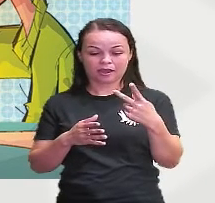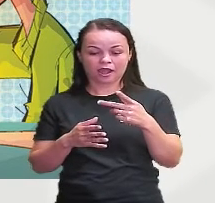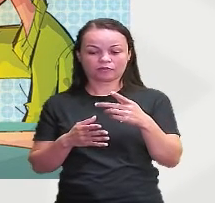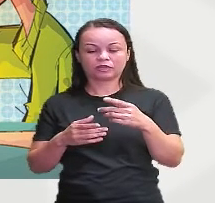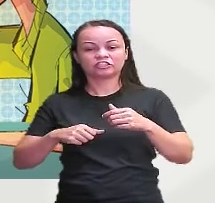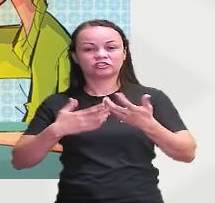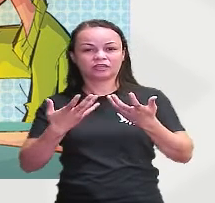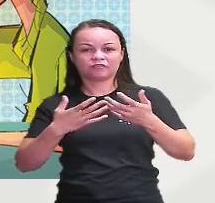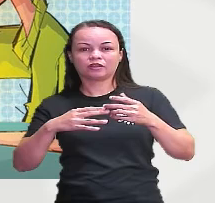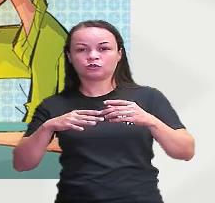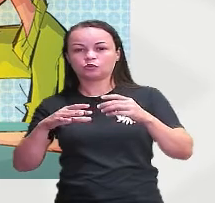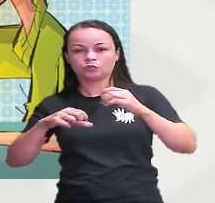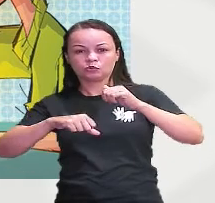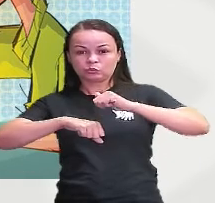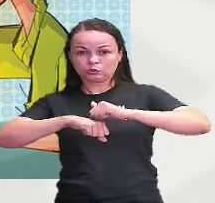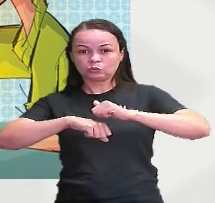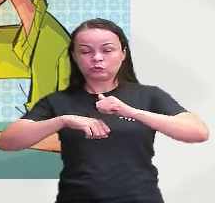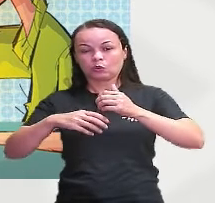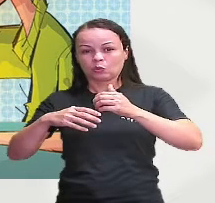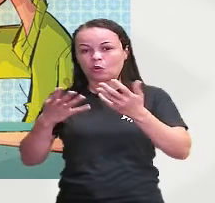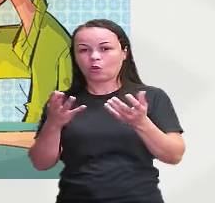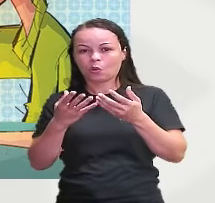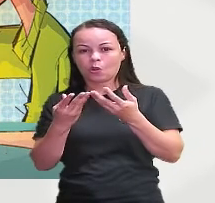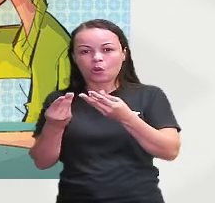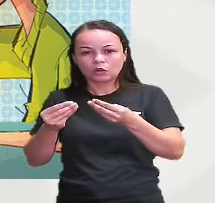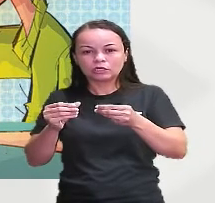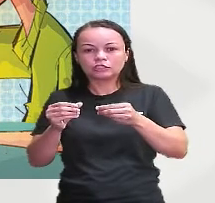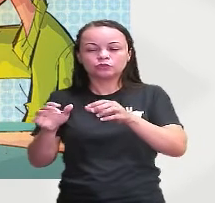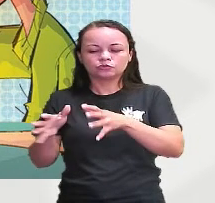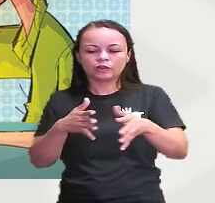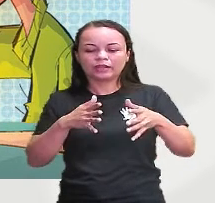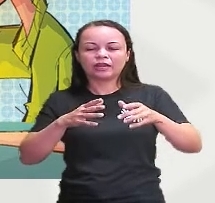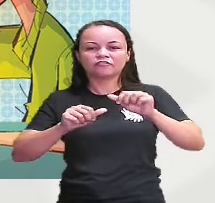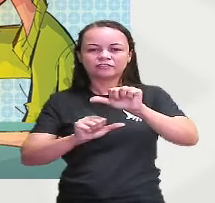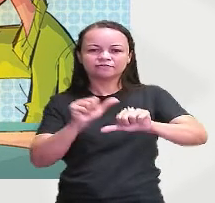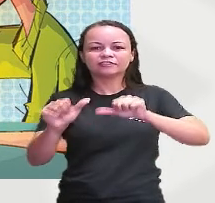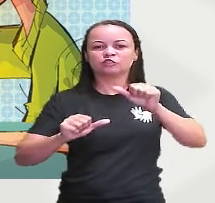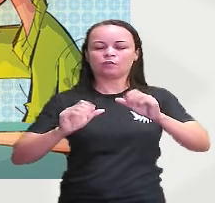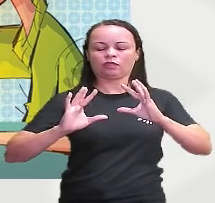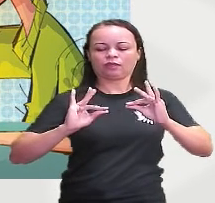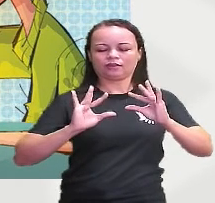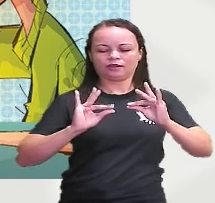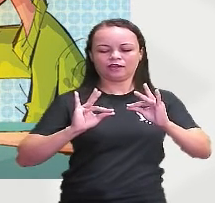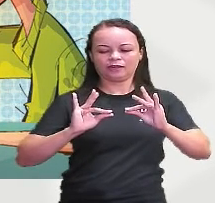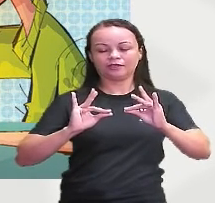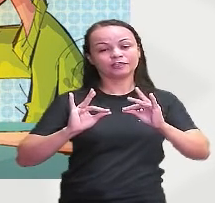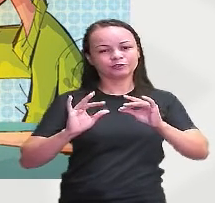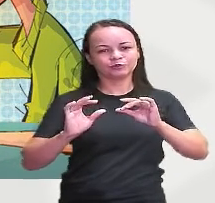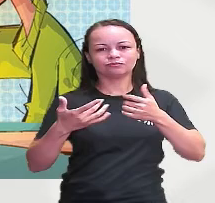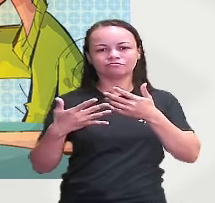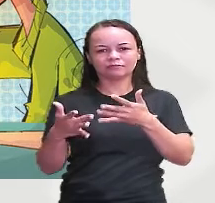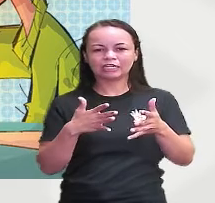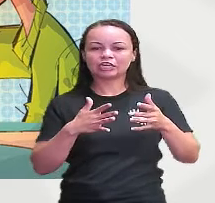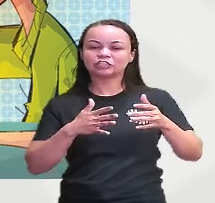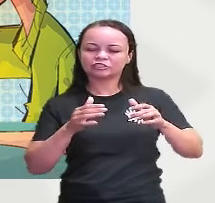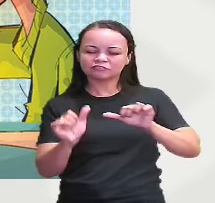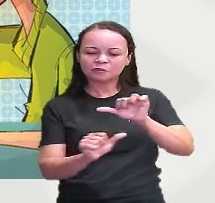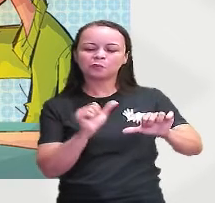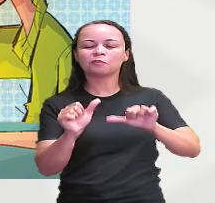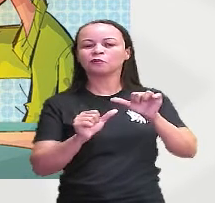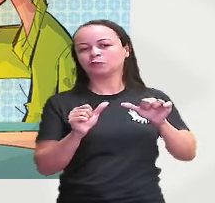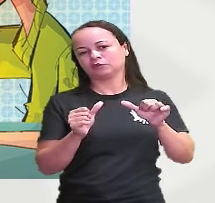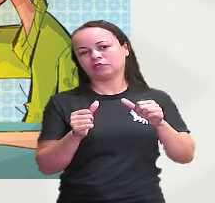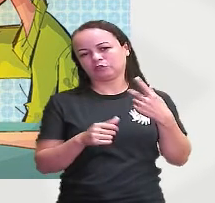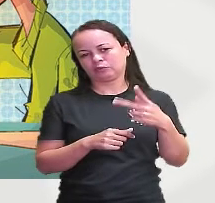Naquelas pedras de gelo, vai então passar para o estado líquido, né? E a gente vai estar simulando, obviamente que